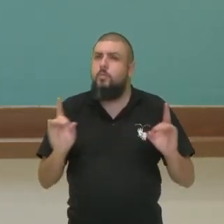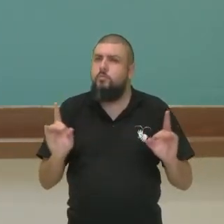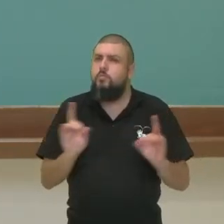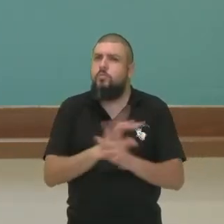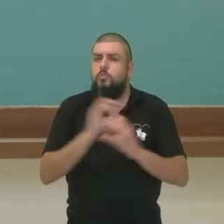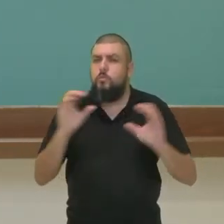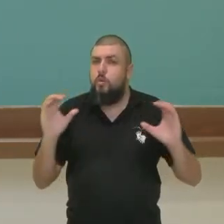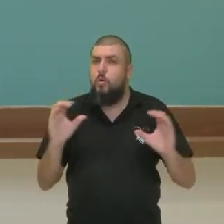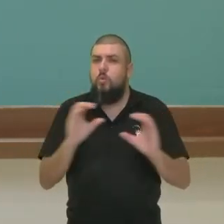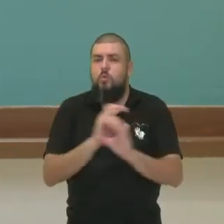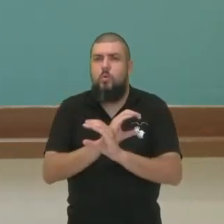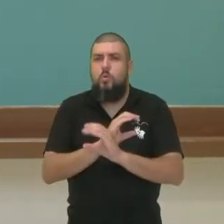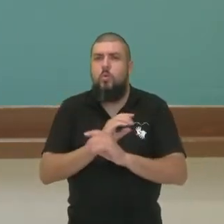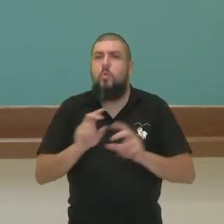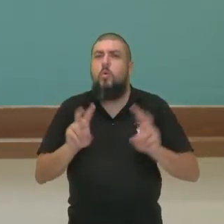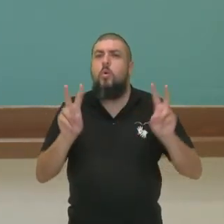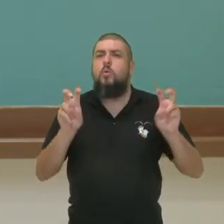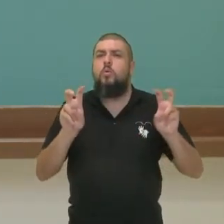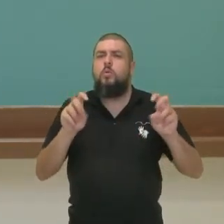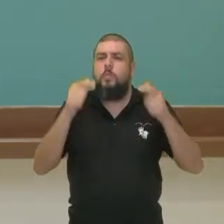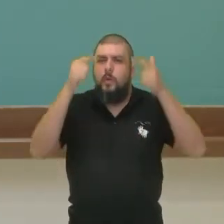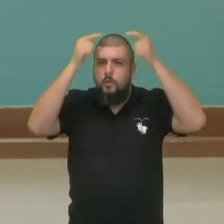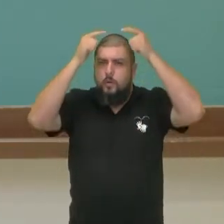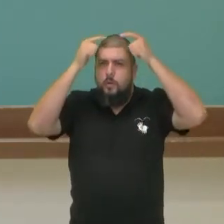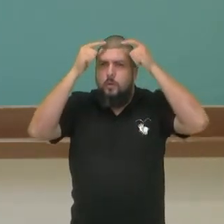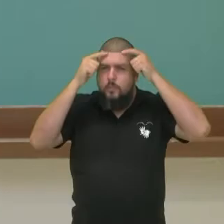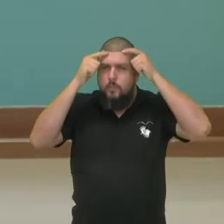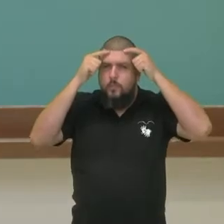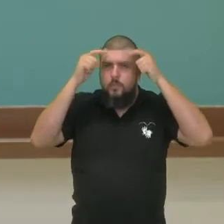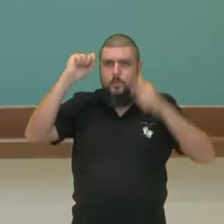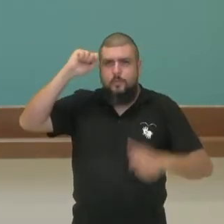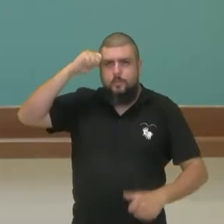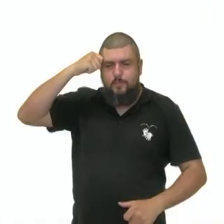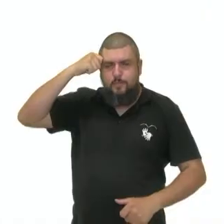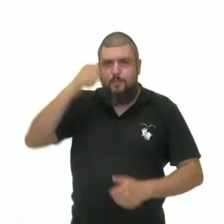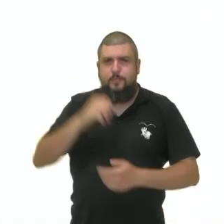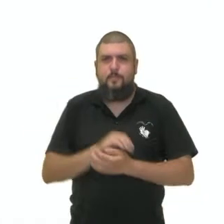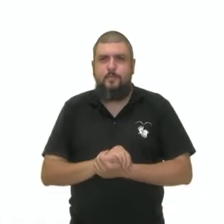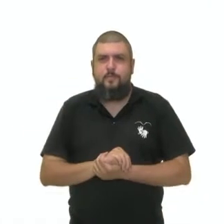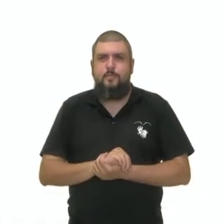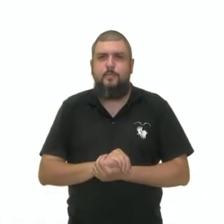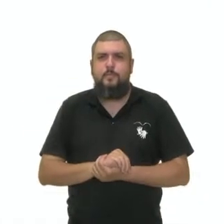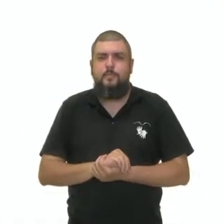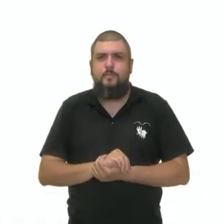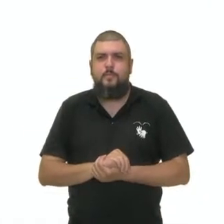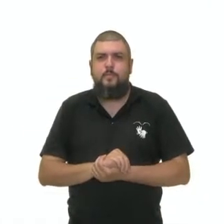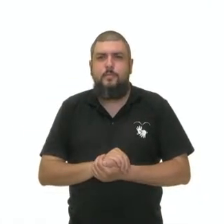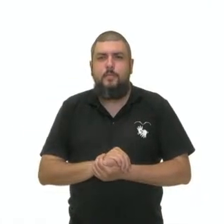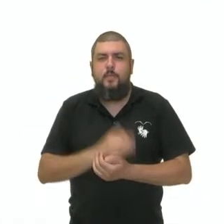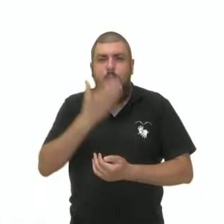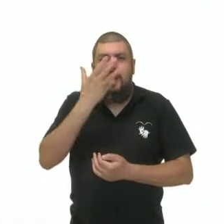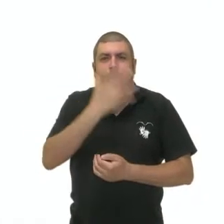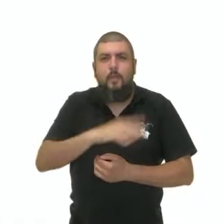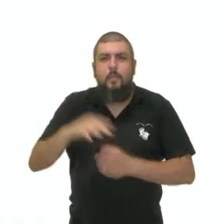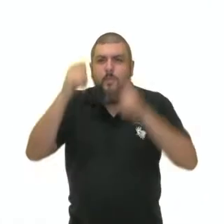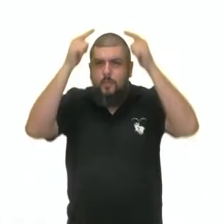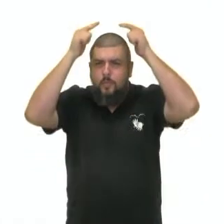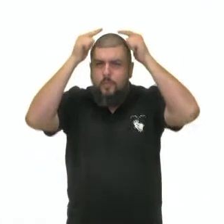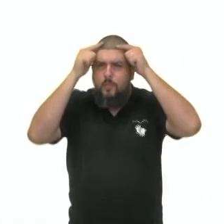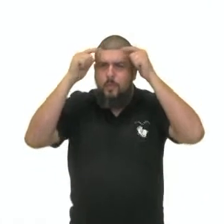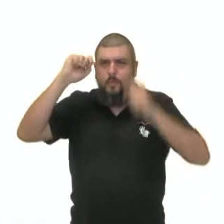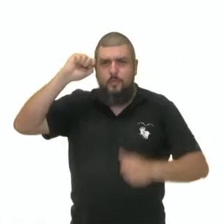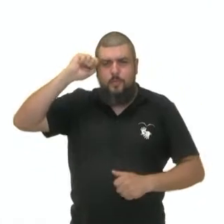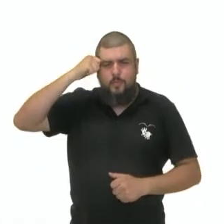Príncipe Preto. Vai lá, acompanhe comigo ali no slide. Pequeno Príncipe Preto, a versão do clássico que